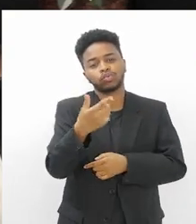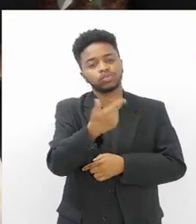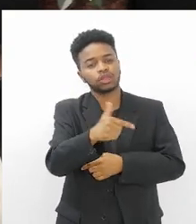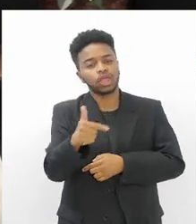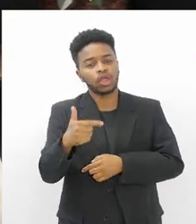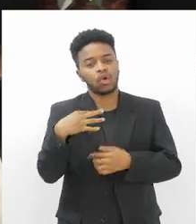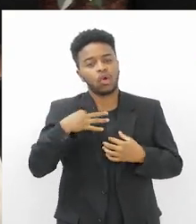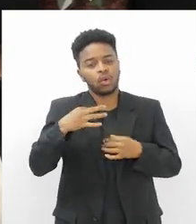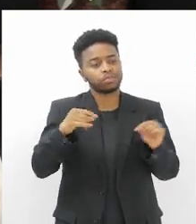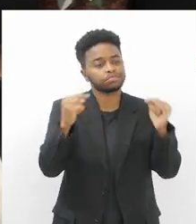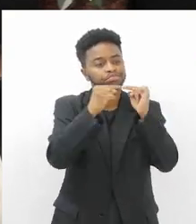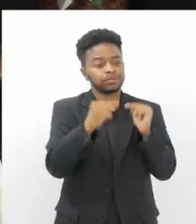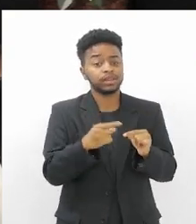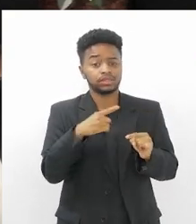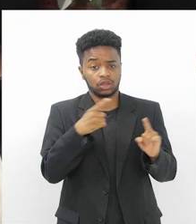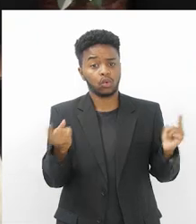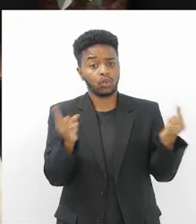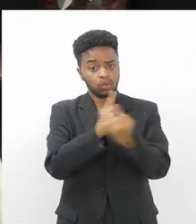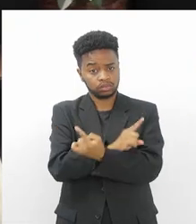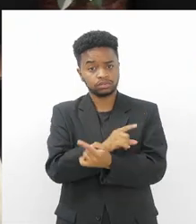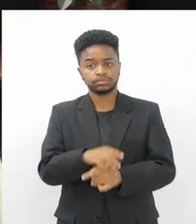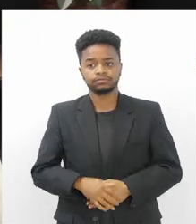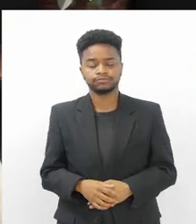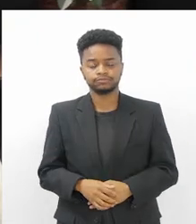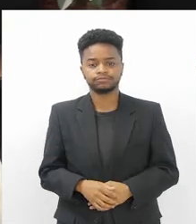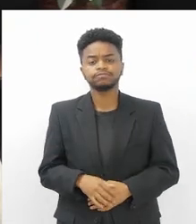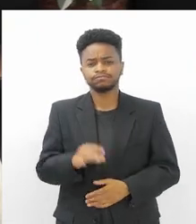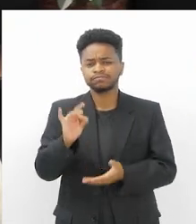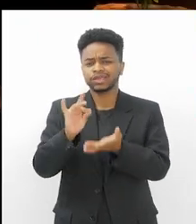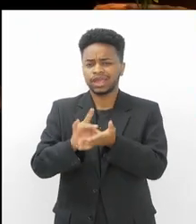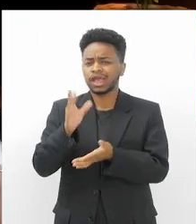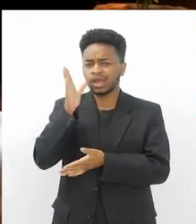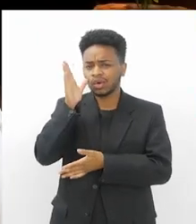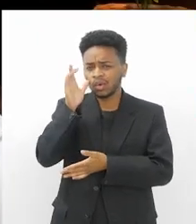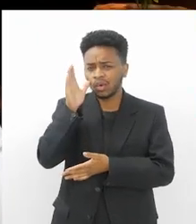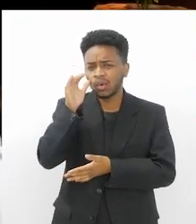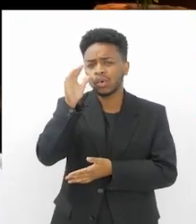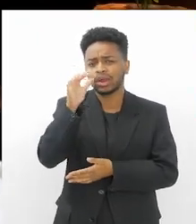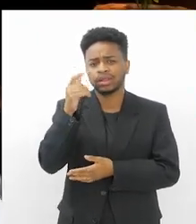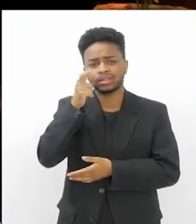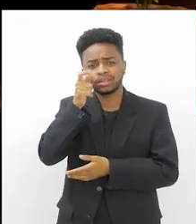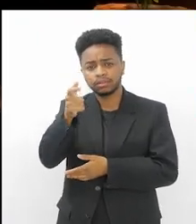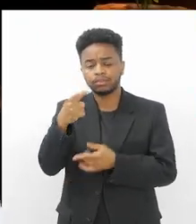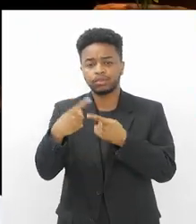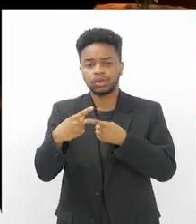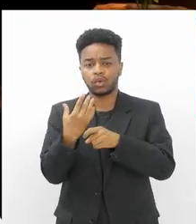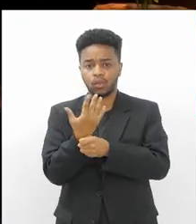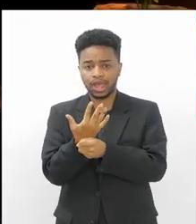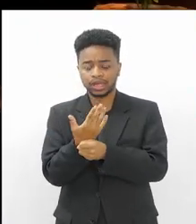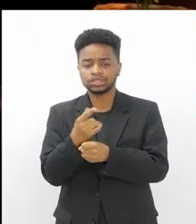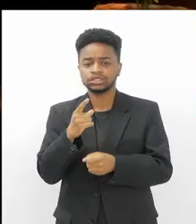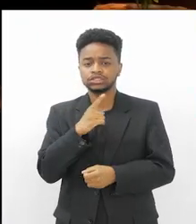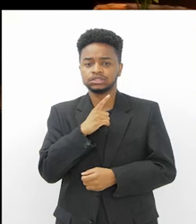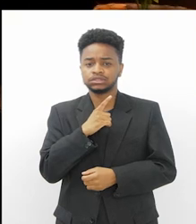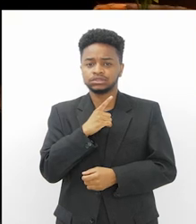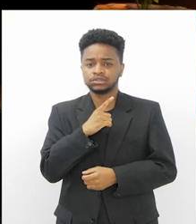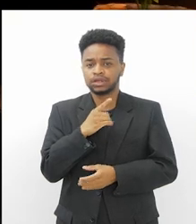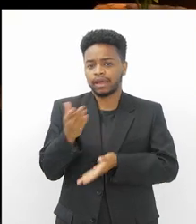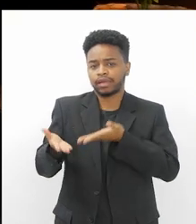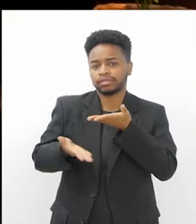cabendo na roupa, alguma coisa. Então, a gente tem esse caminho inverso também. Olha, isso é uma coisa curiosa, porque a gente tem na